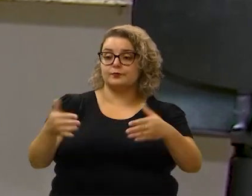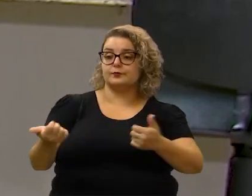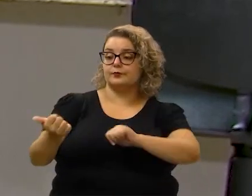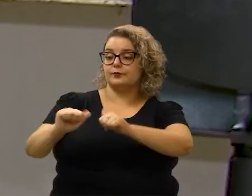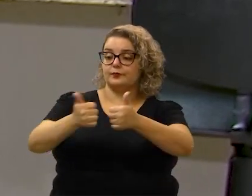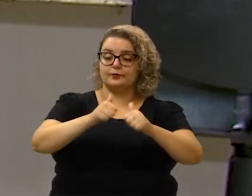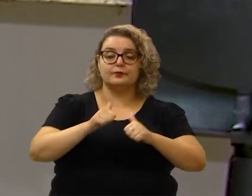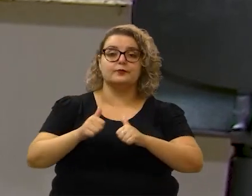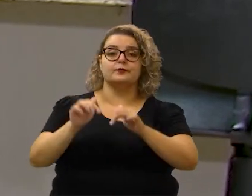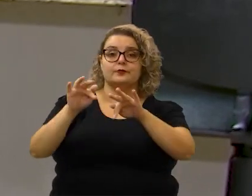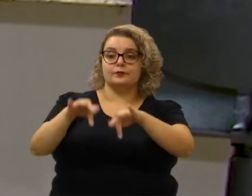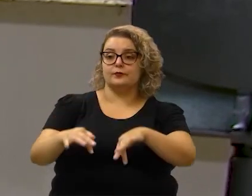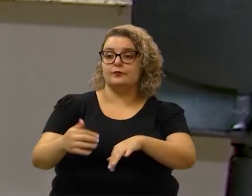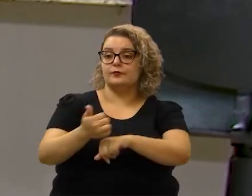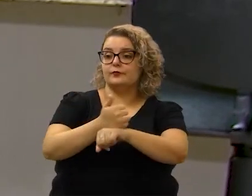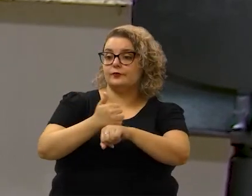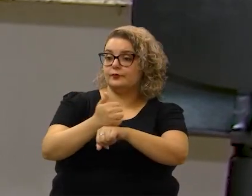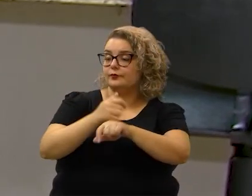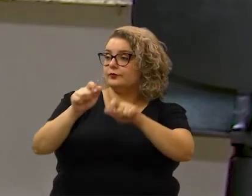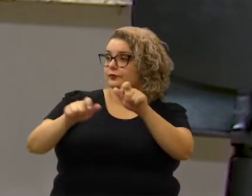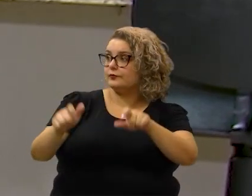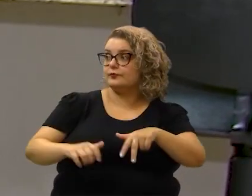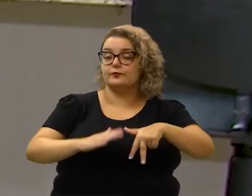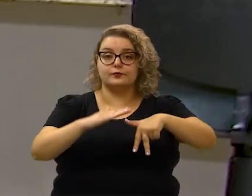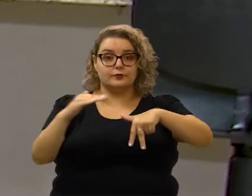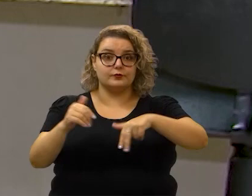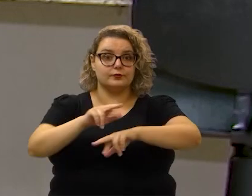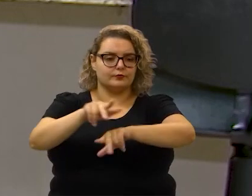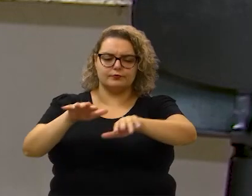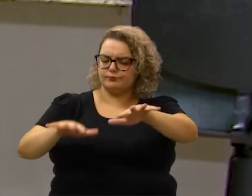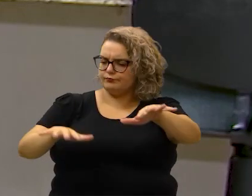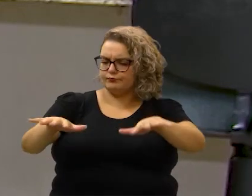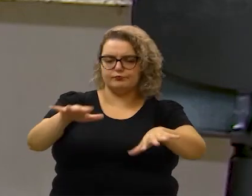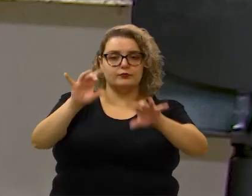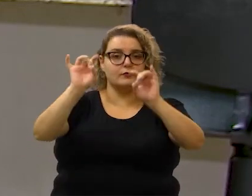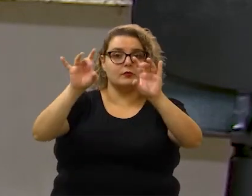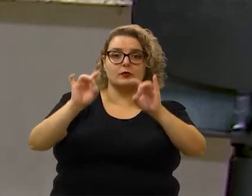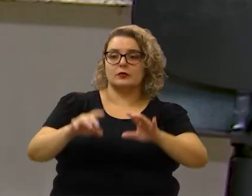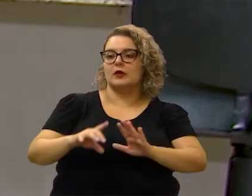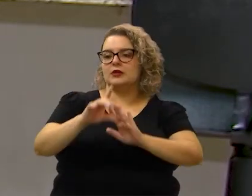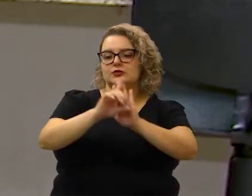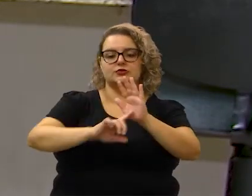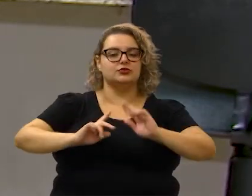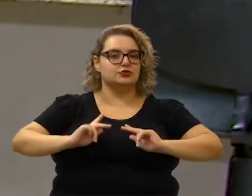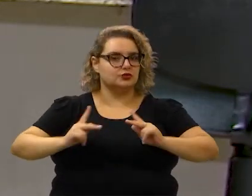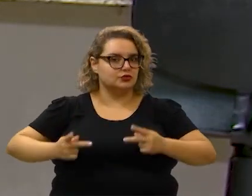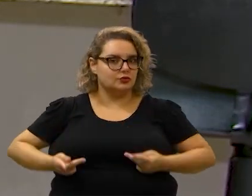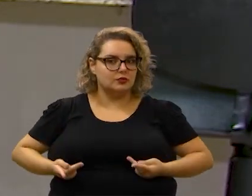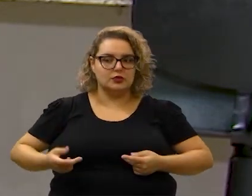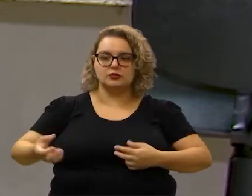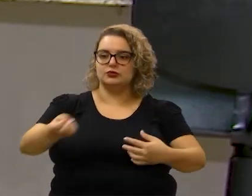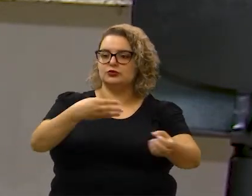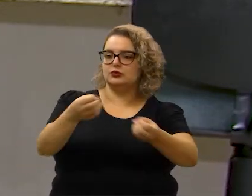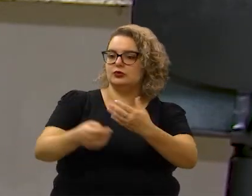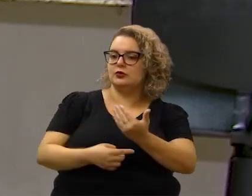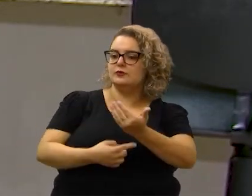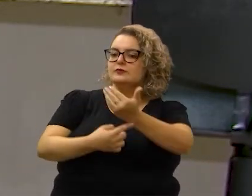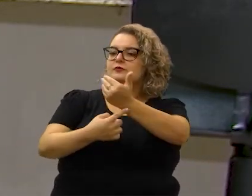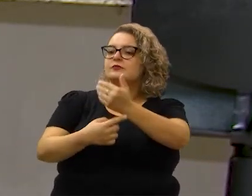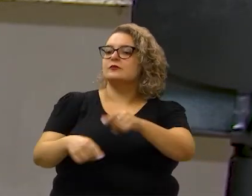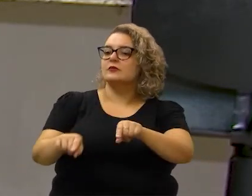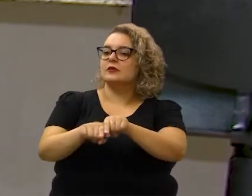final teve profissionais, pessoas de destaque nas diferentes áreas, né? Especialistas na área de direitos humanos,